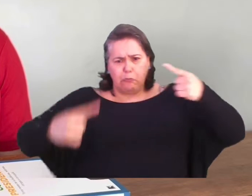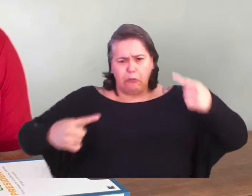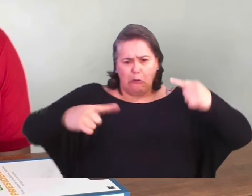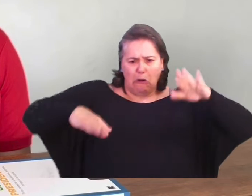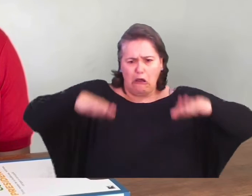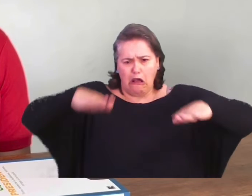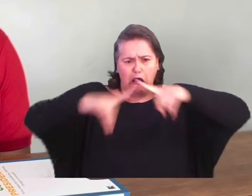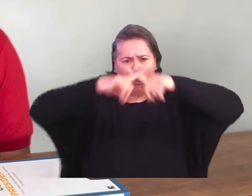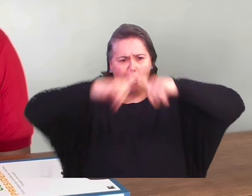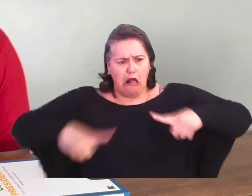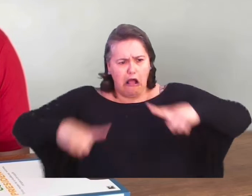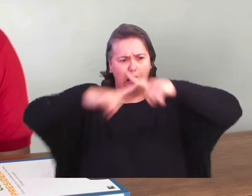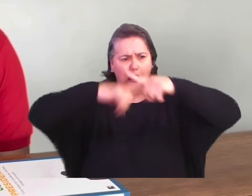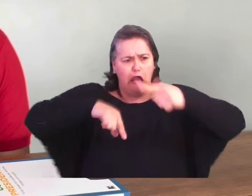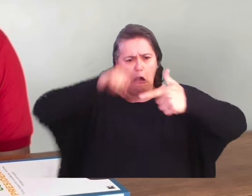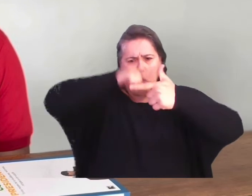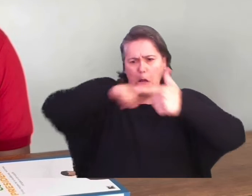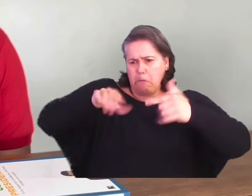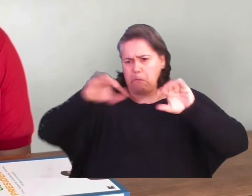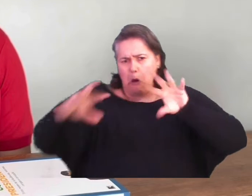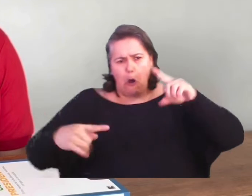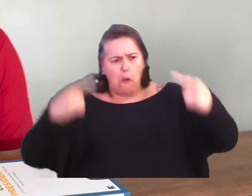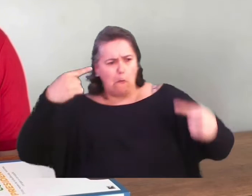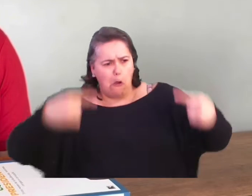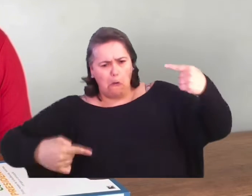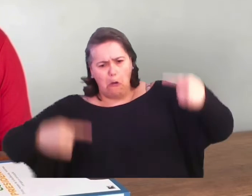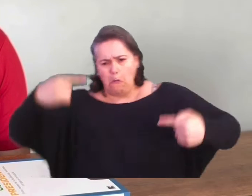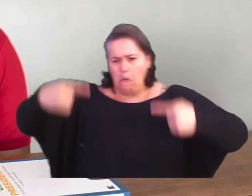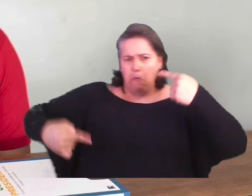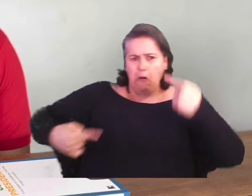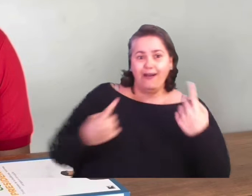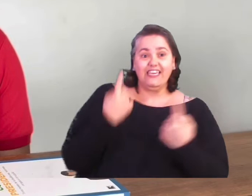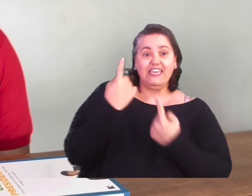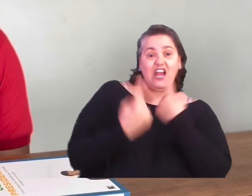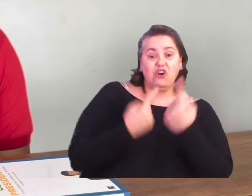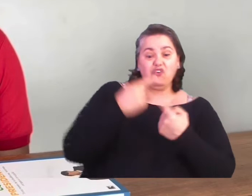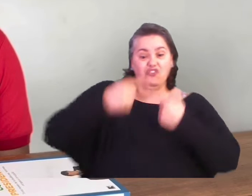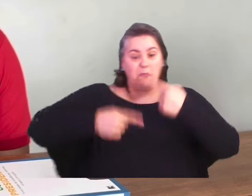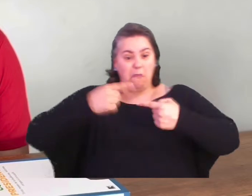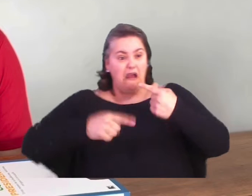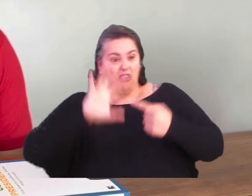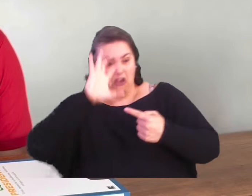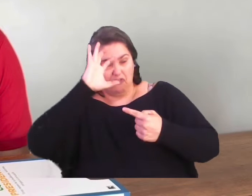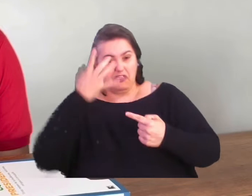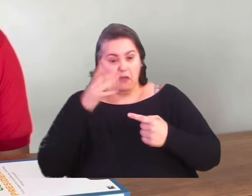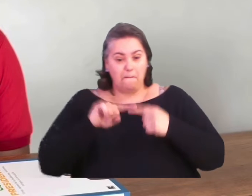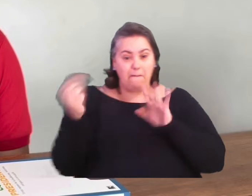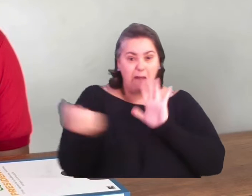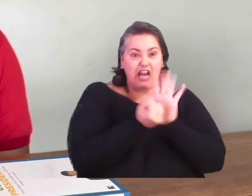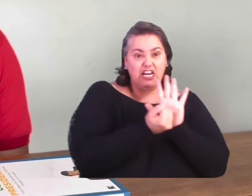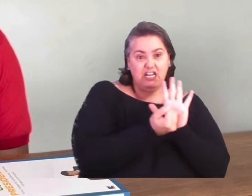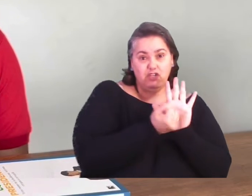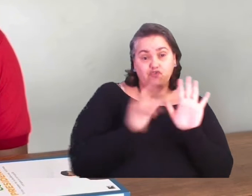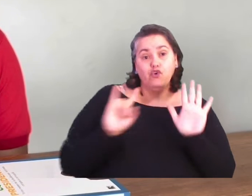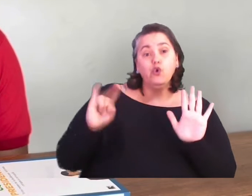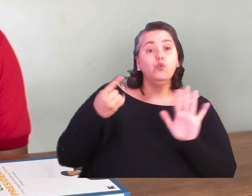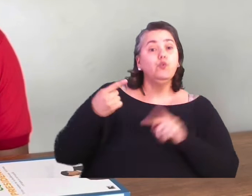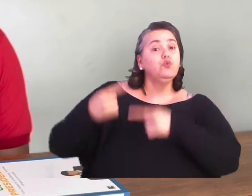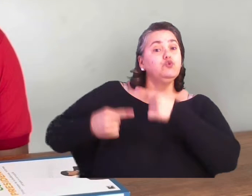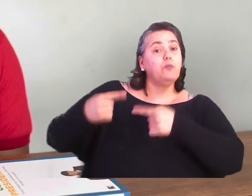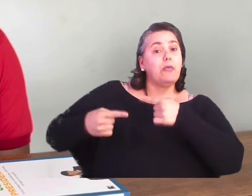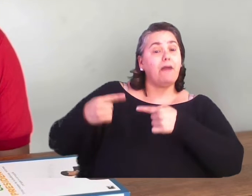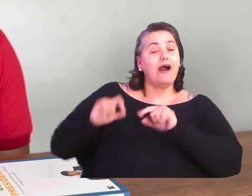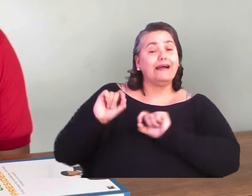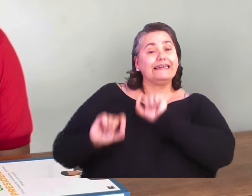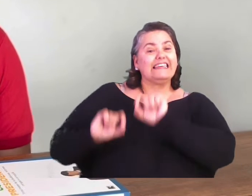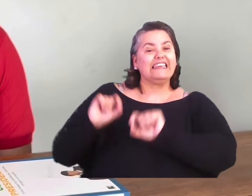muito equilibrada, muito dividida, e alguns debates ocorreram, e o mais marcante foi o último,